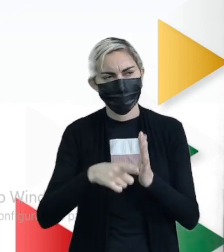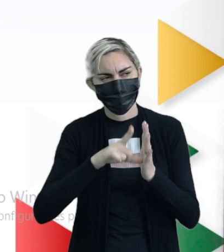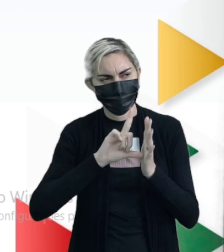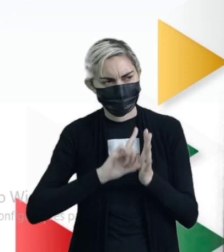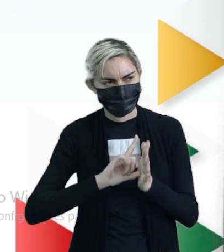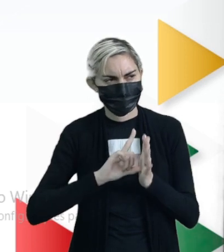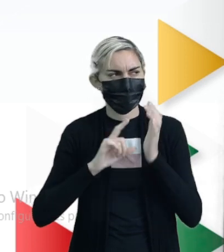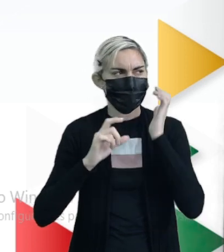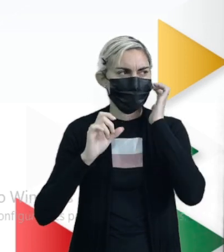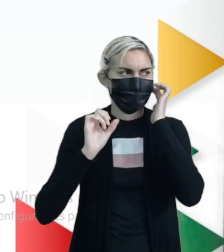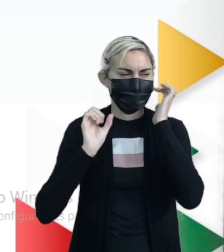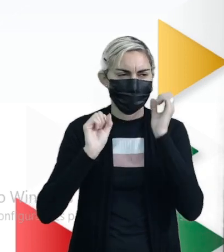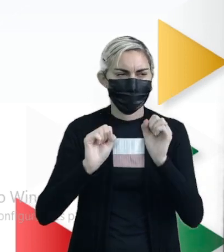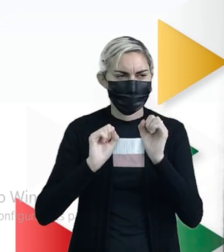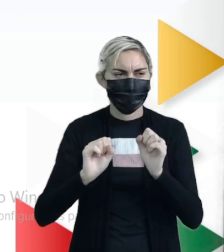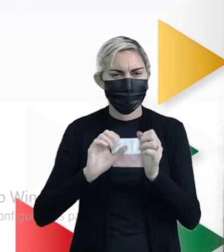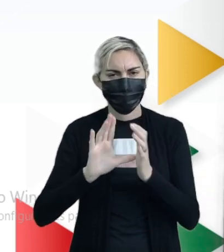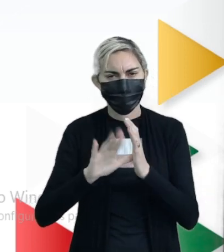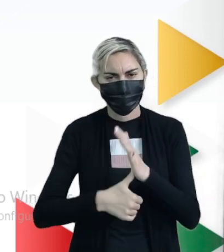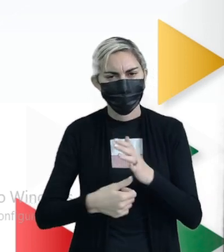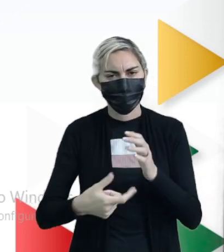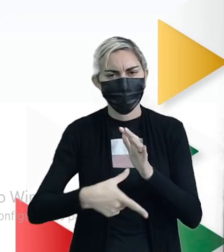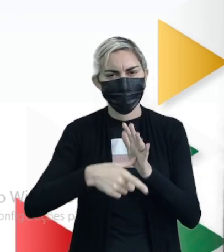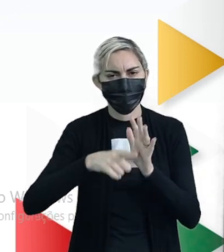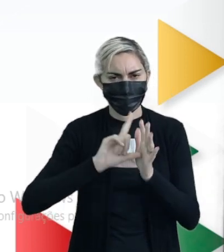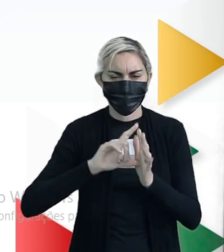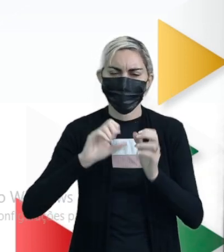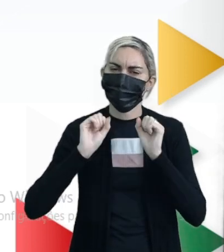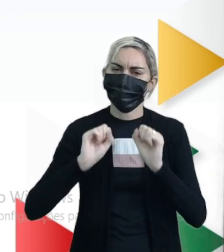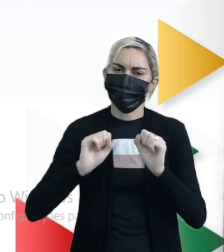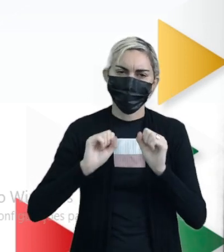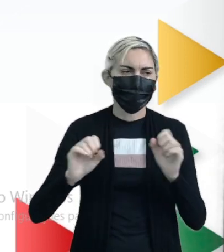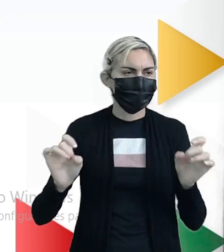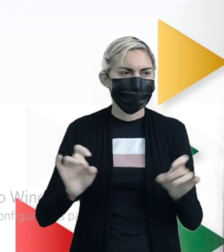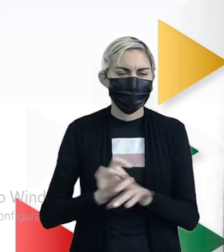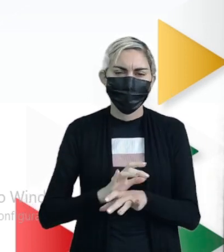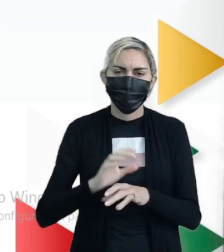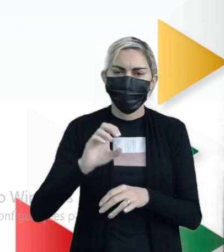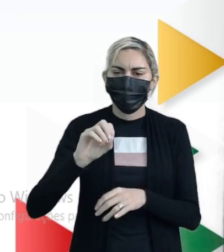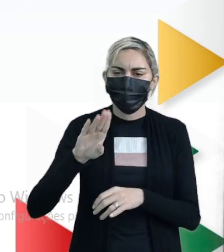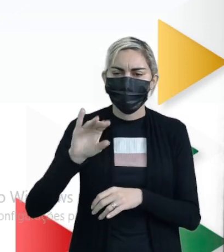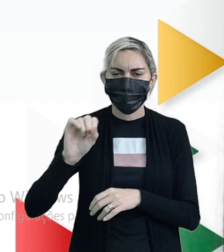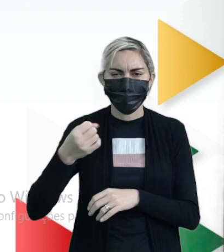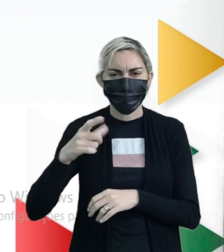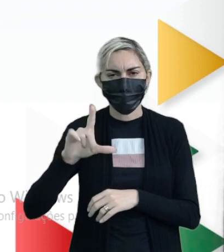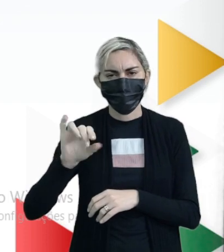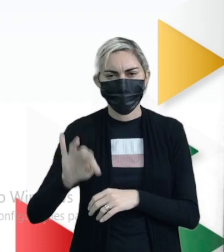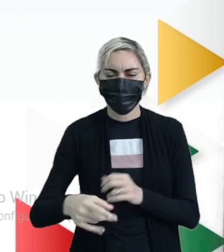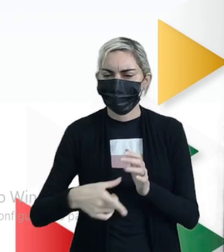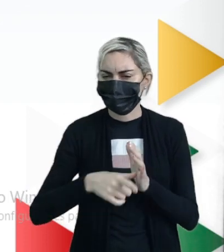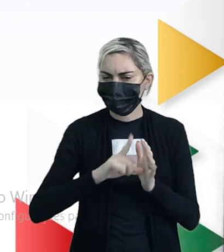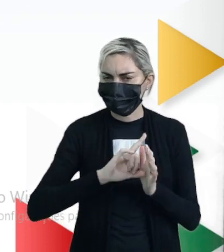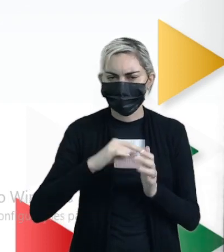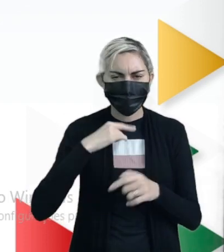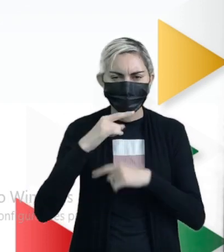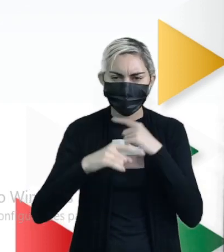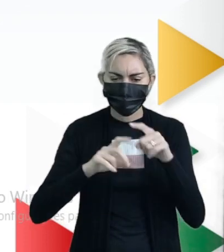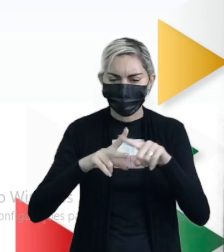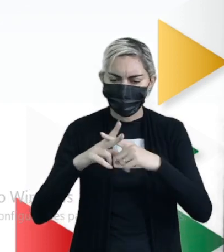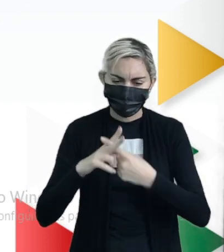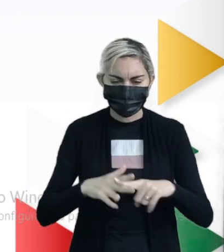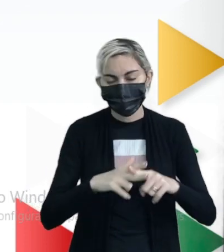anterior pode ter sido roubado, o anterior está obsoleto, o anterior não tem mais